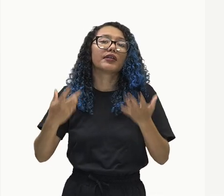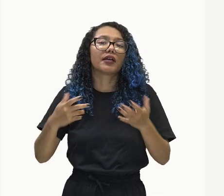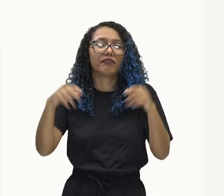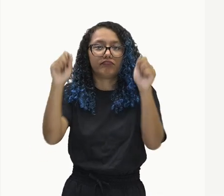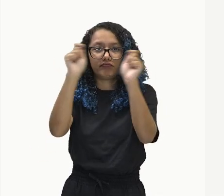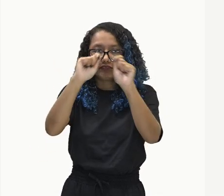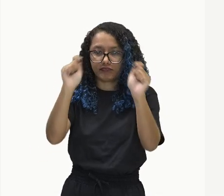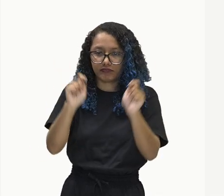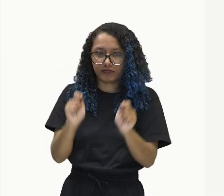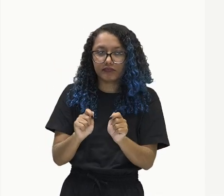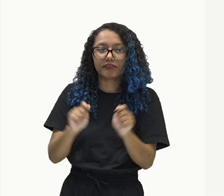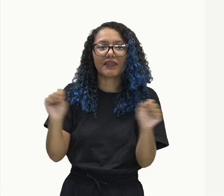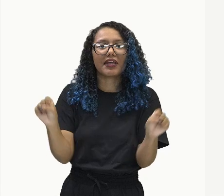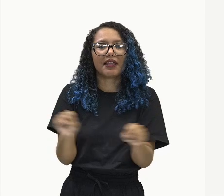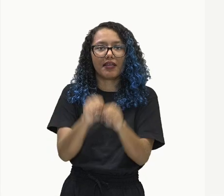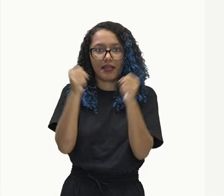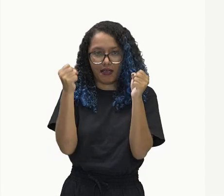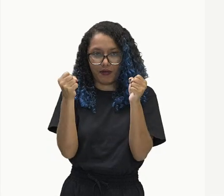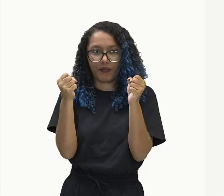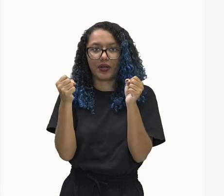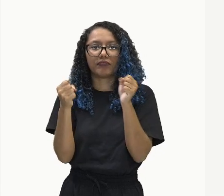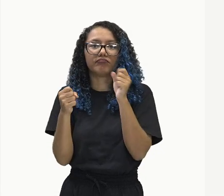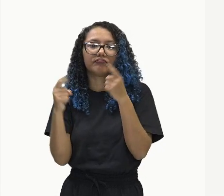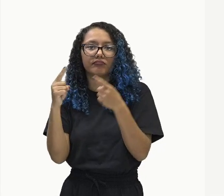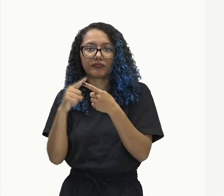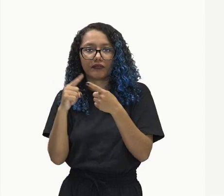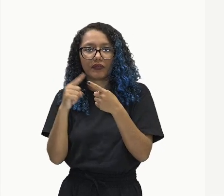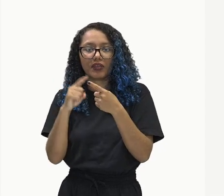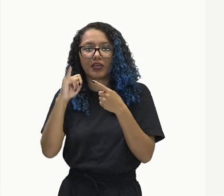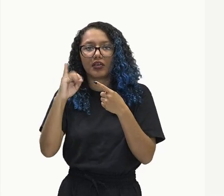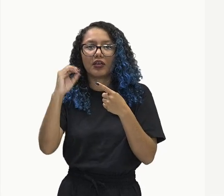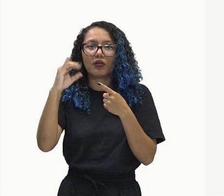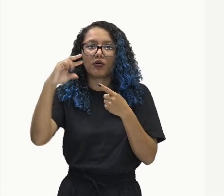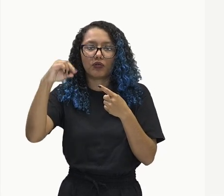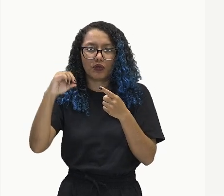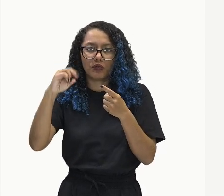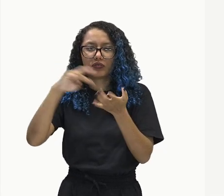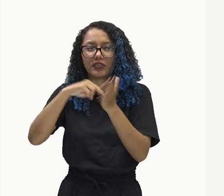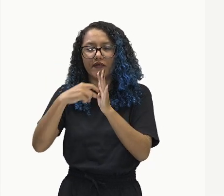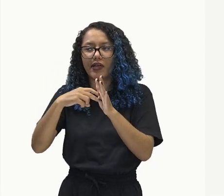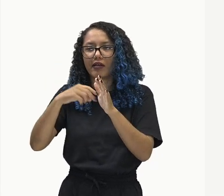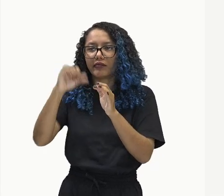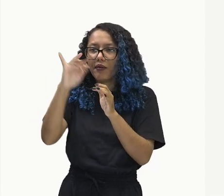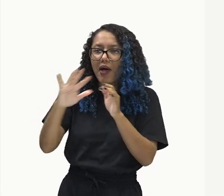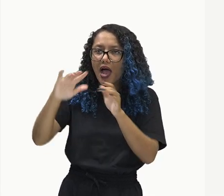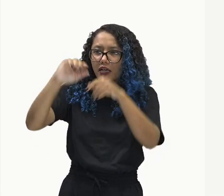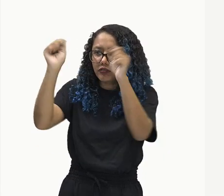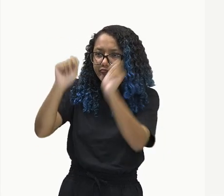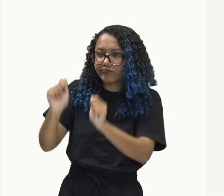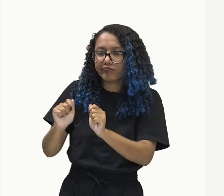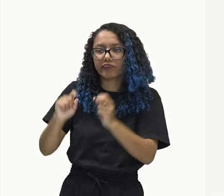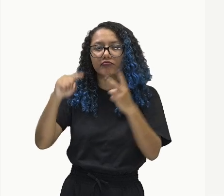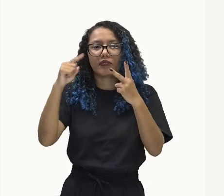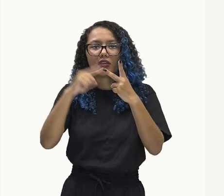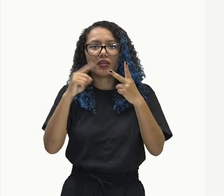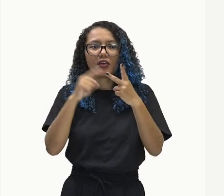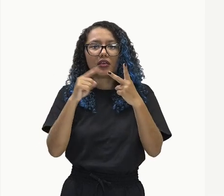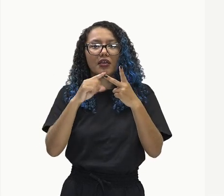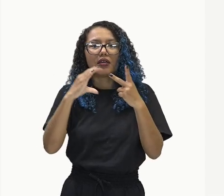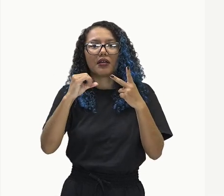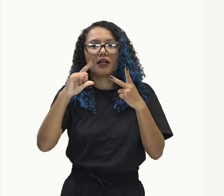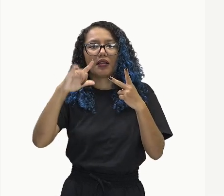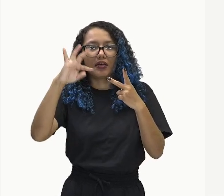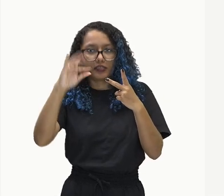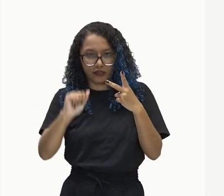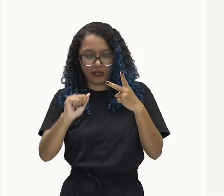Iconoclasta, gente. Iconoquebra, ou melhor, imagens. Clasta é quebra, tá, gente? E isso aconteceu no Império Romano e visava,